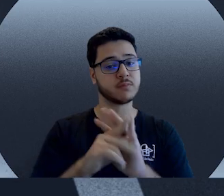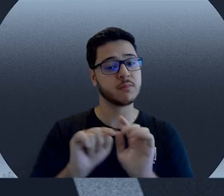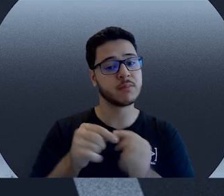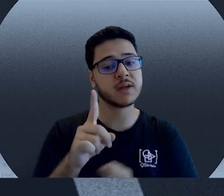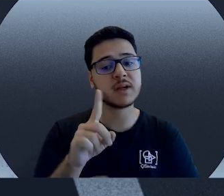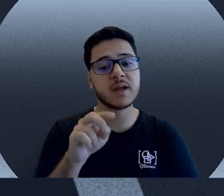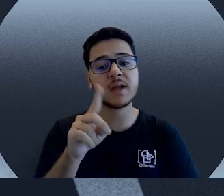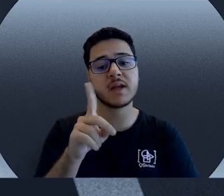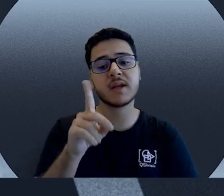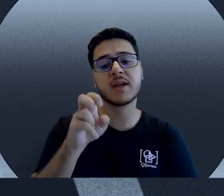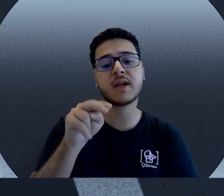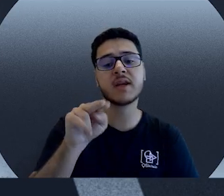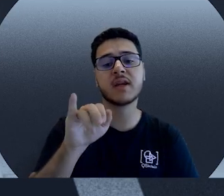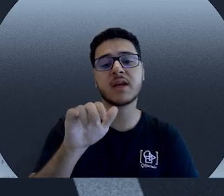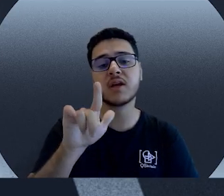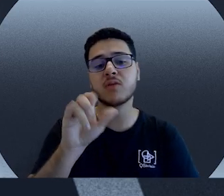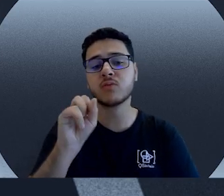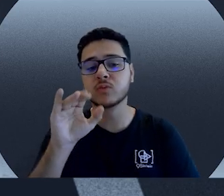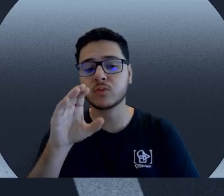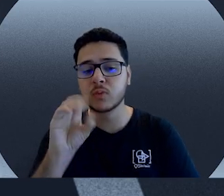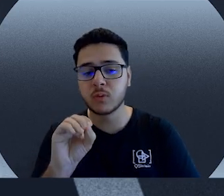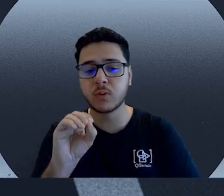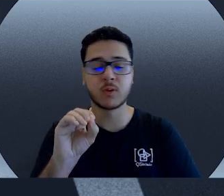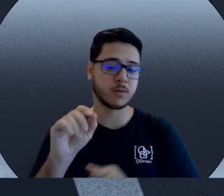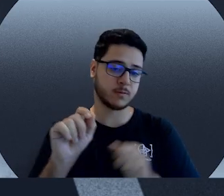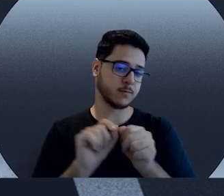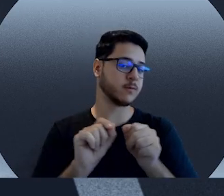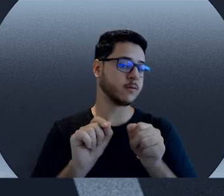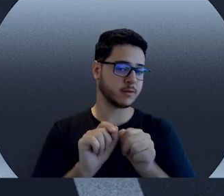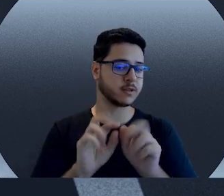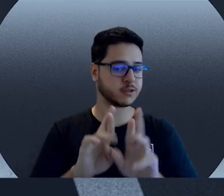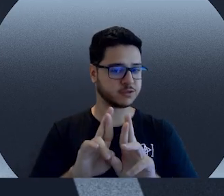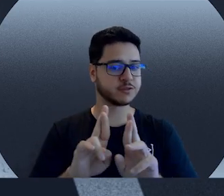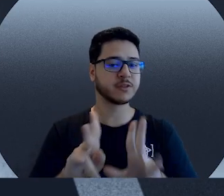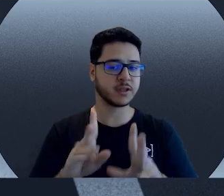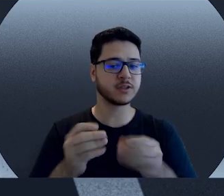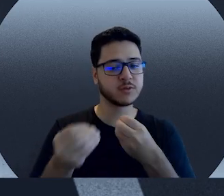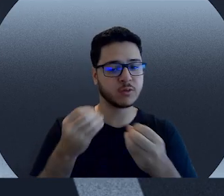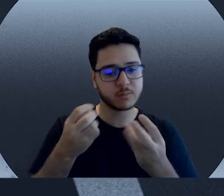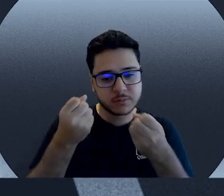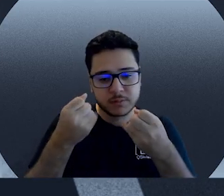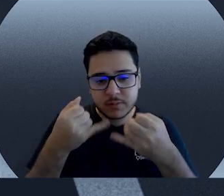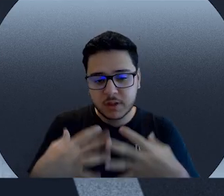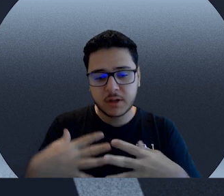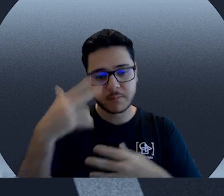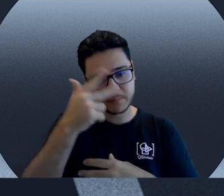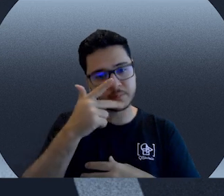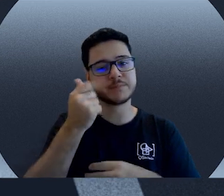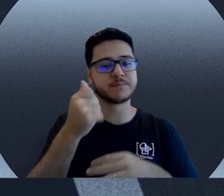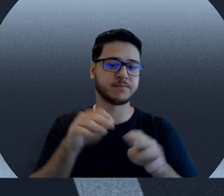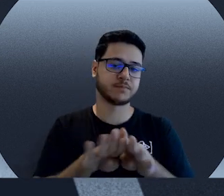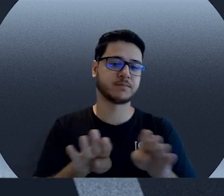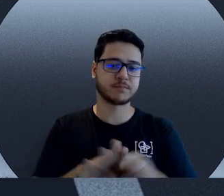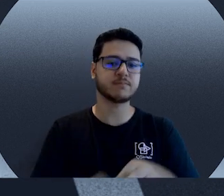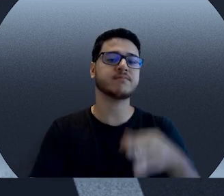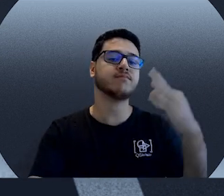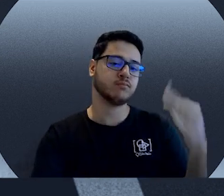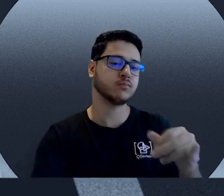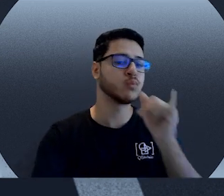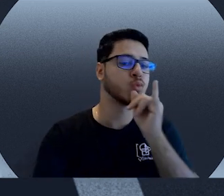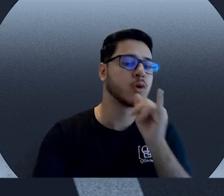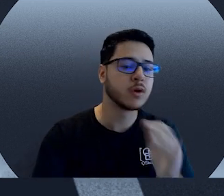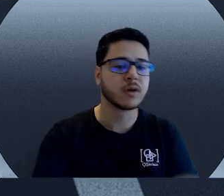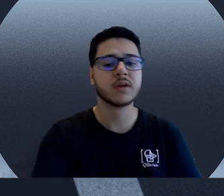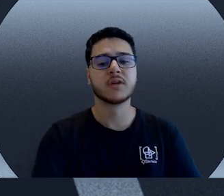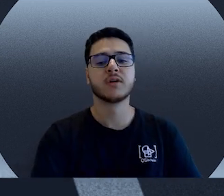Denis Subanil faz a mesma coisa em uma outra linguagem, né? De um outro modo, o que é muito bonito também, né? Quantas maneiras a